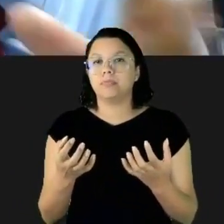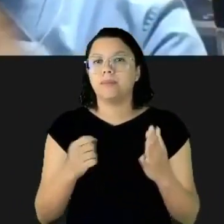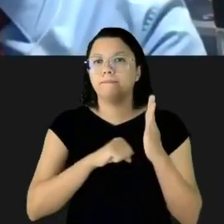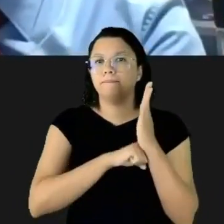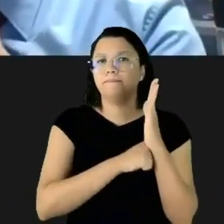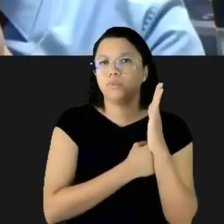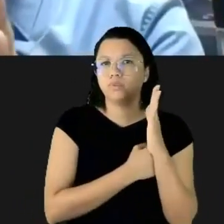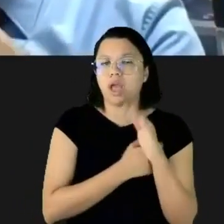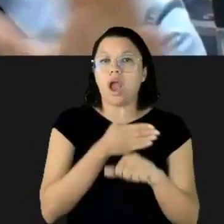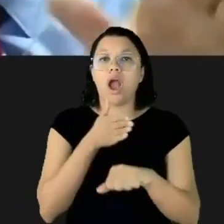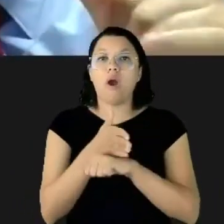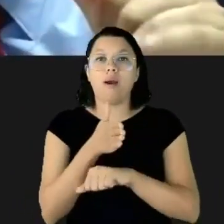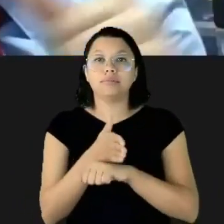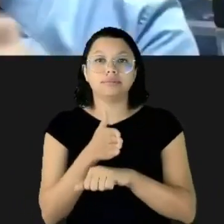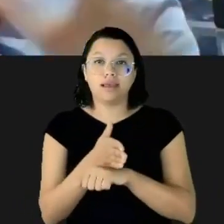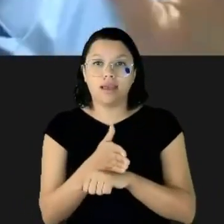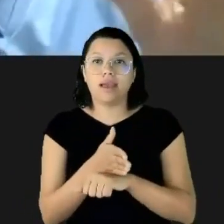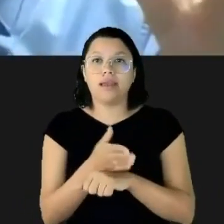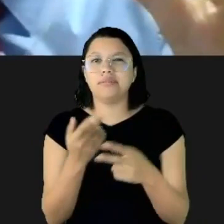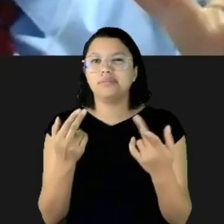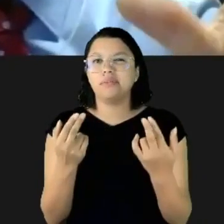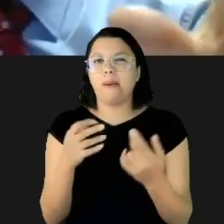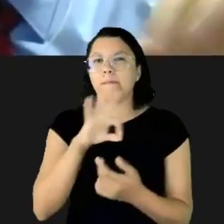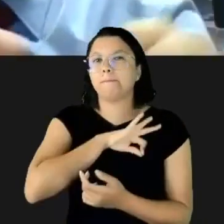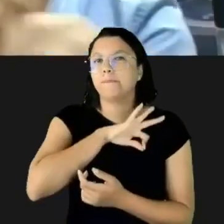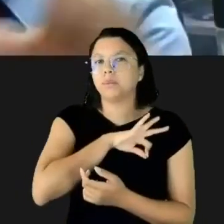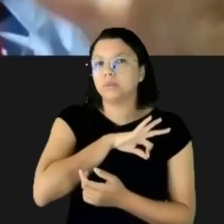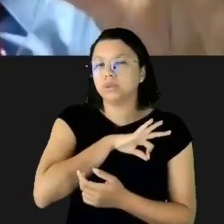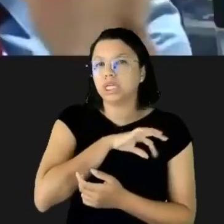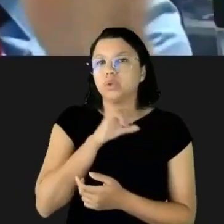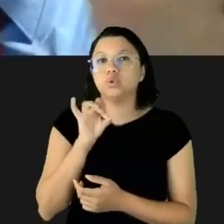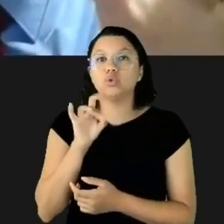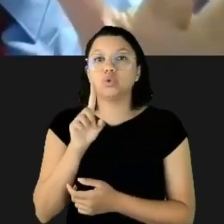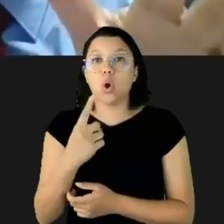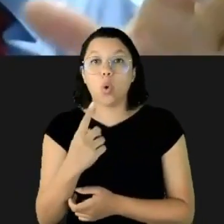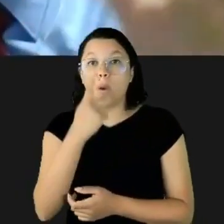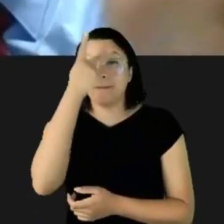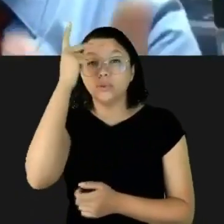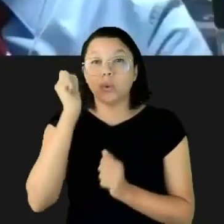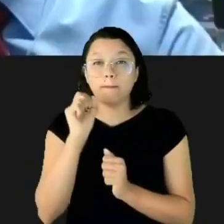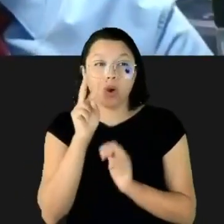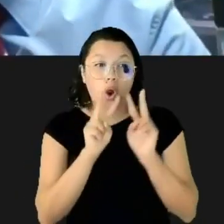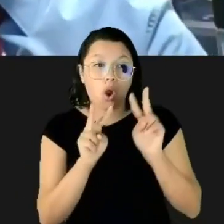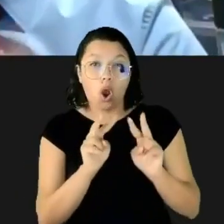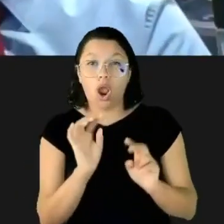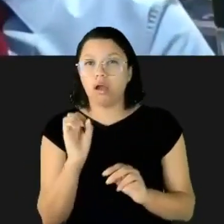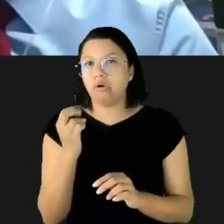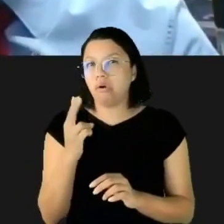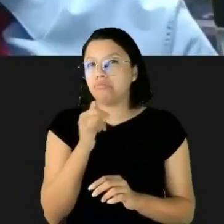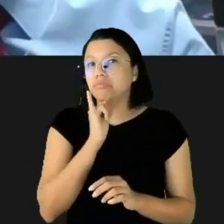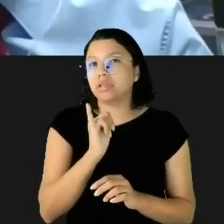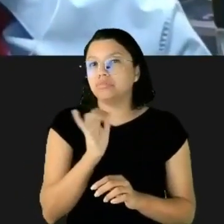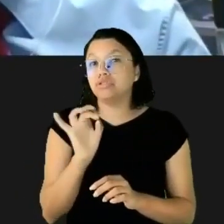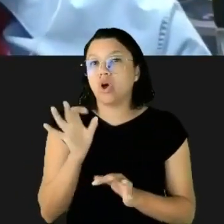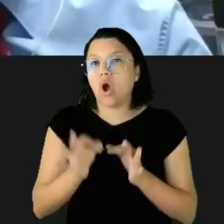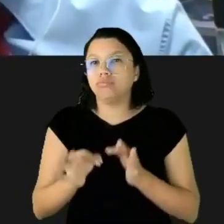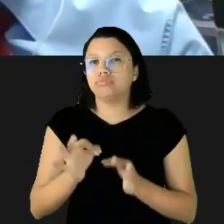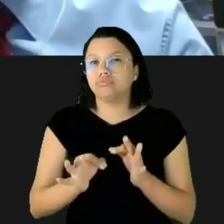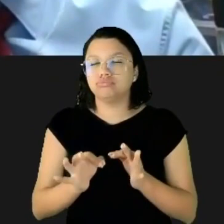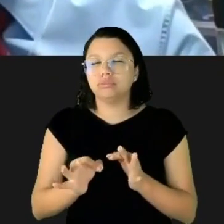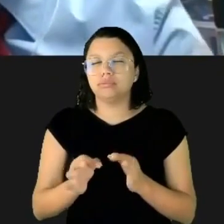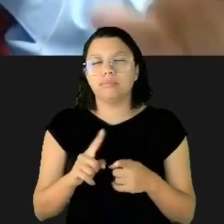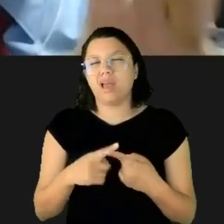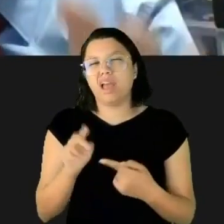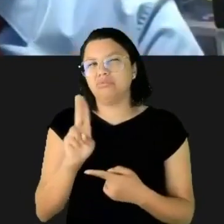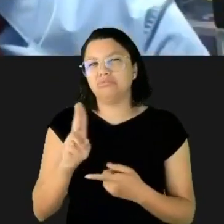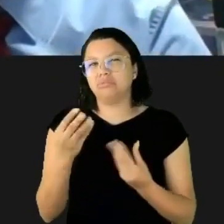acesso pra alguém coisa de operação policial onde você quer uma pessoa que veja só o juiz mas não vai usar muito isso